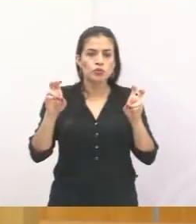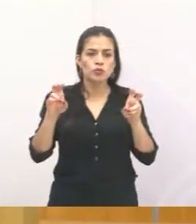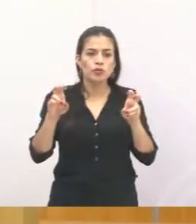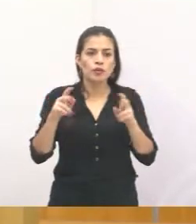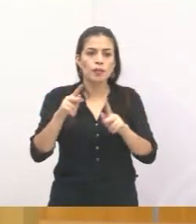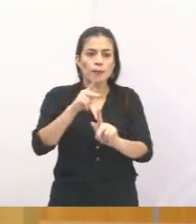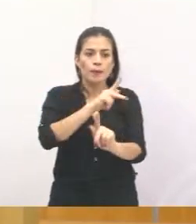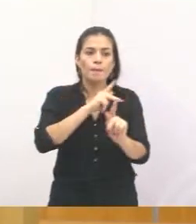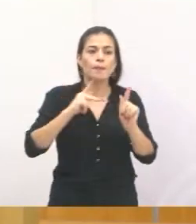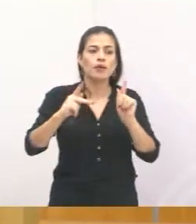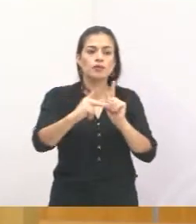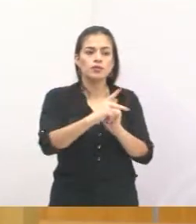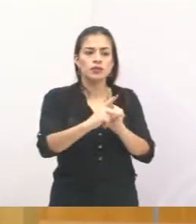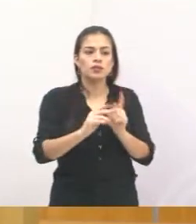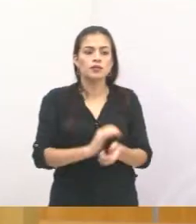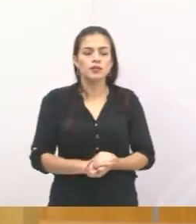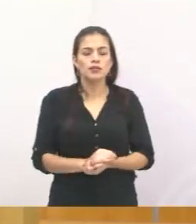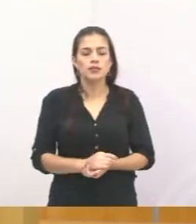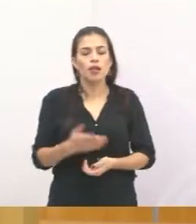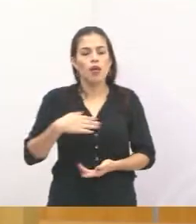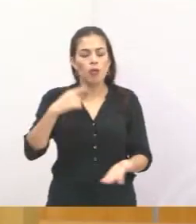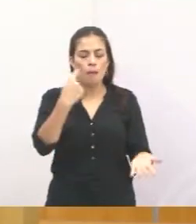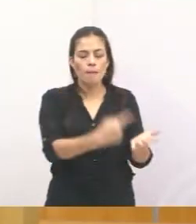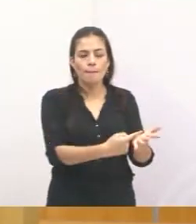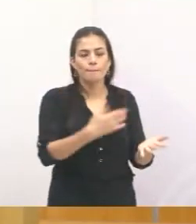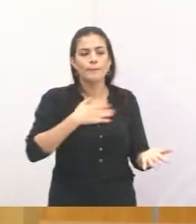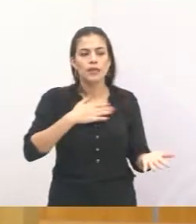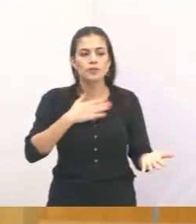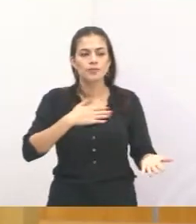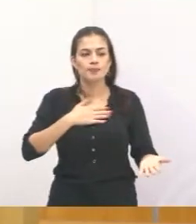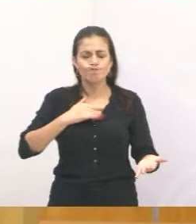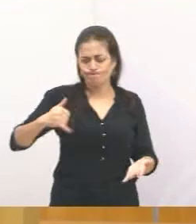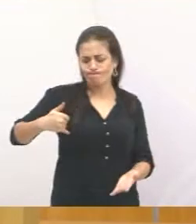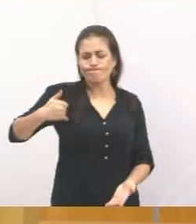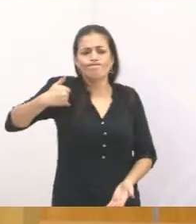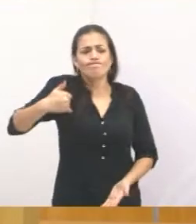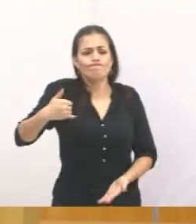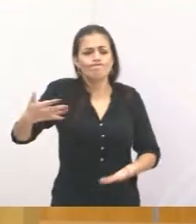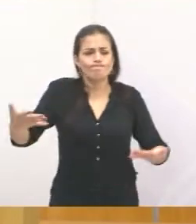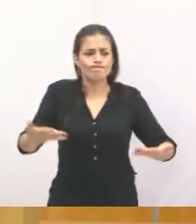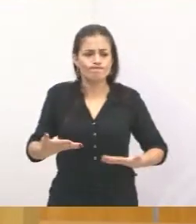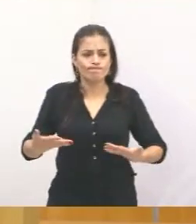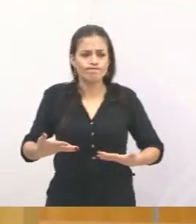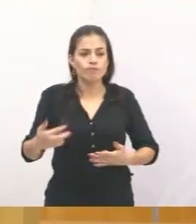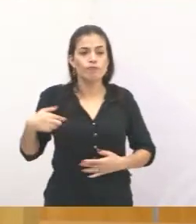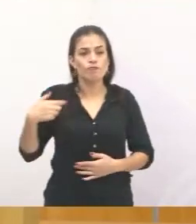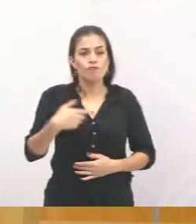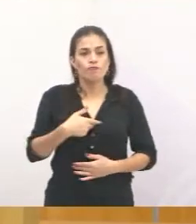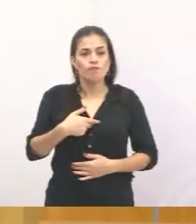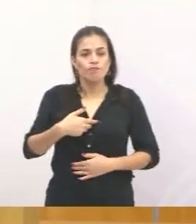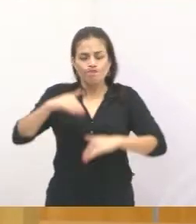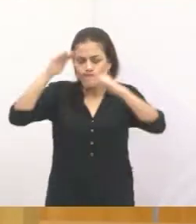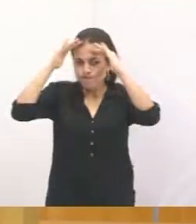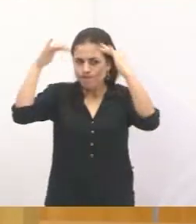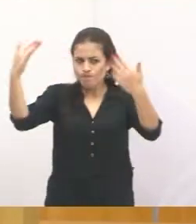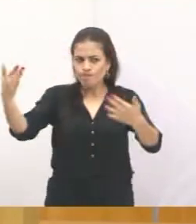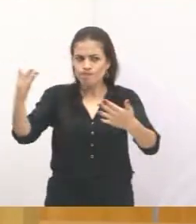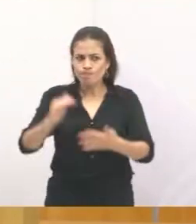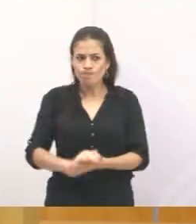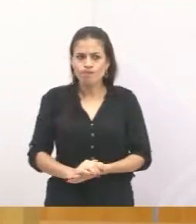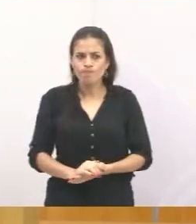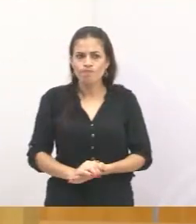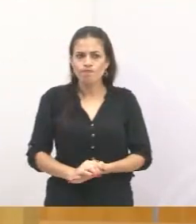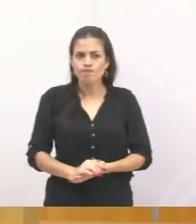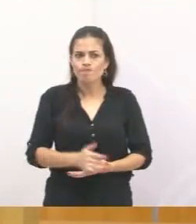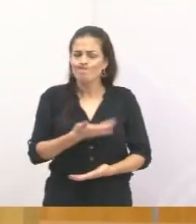Isso foi um compromisso meu, que eu tenho orgulho de, nesse momento, estar honrando. Ninguém gostaria de fazer qualquer